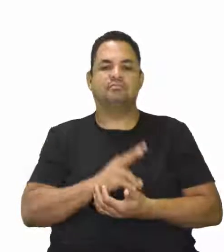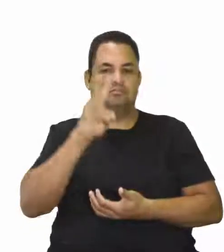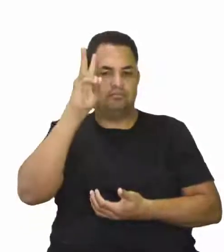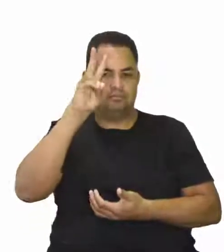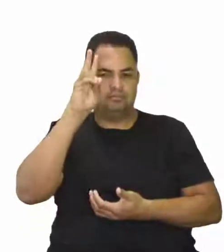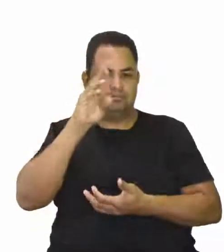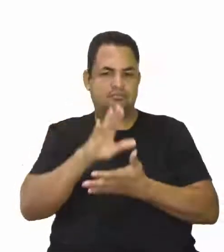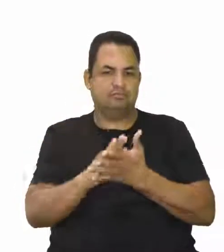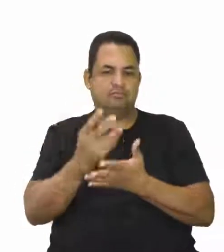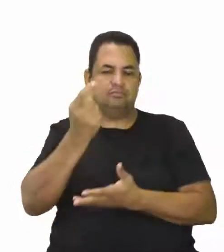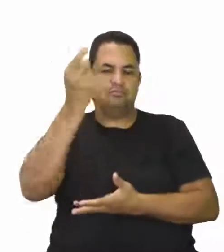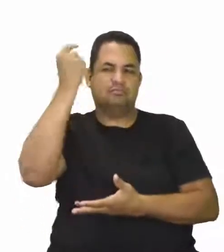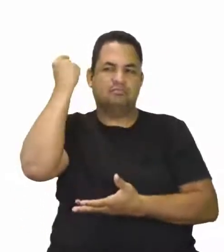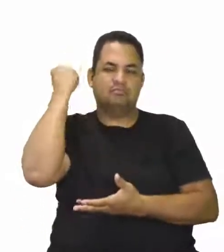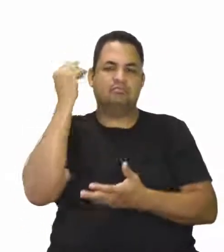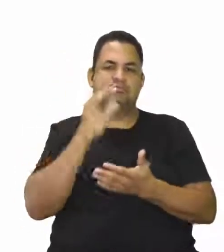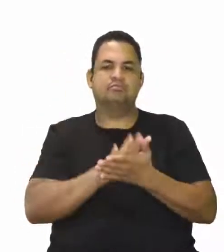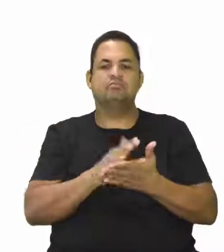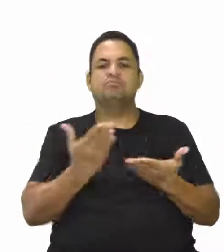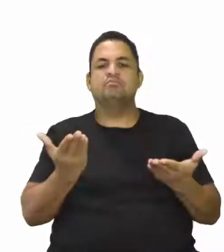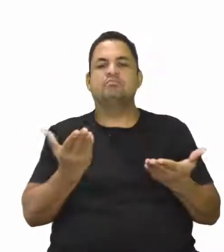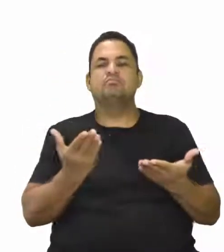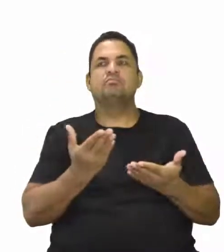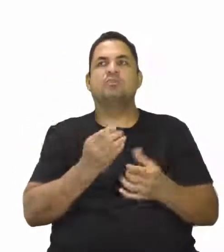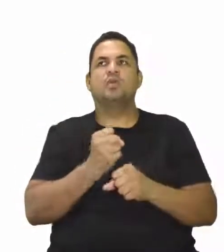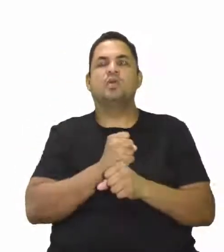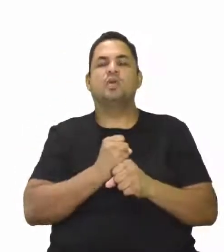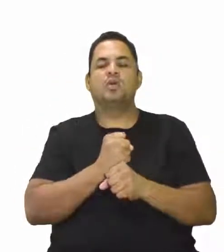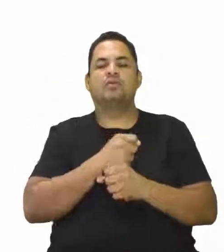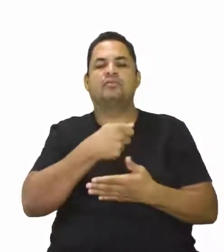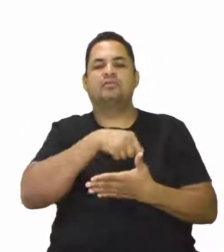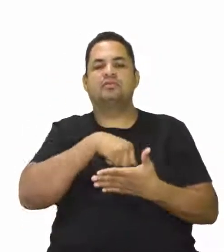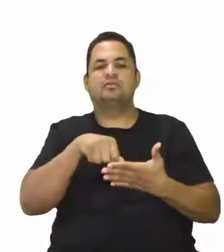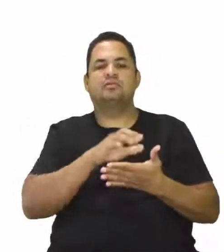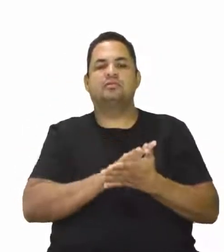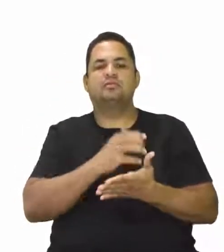muito antiga, vocês podem ver em que ano que foi escrito,